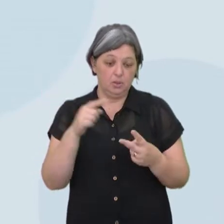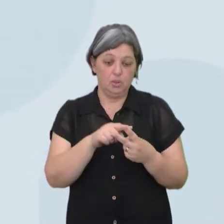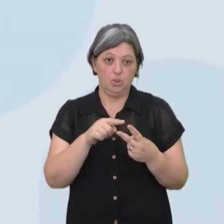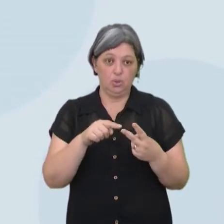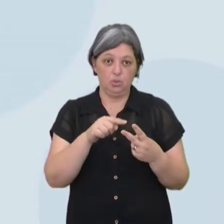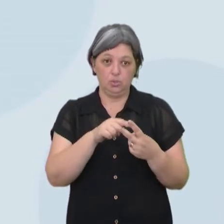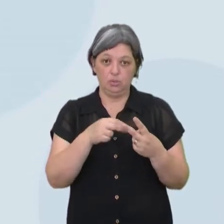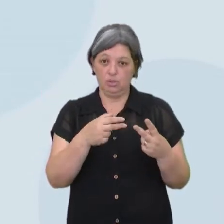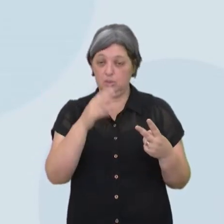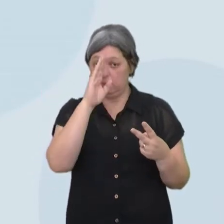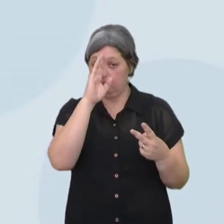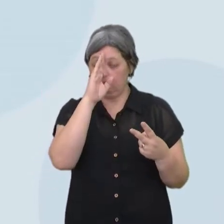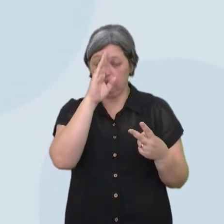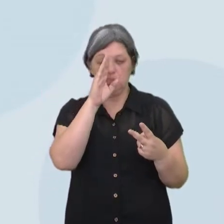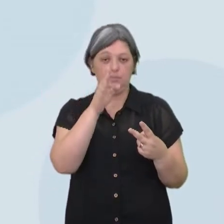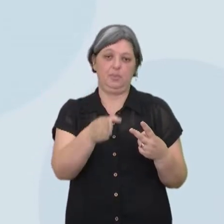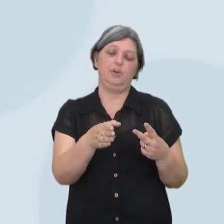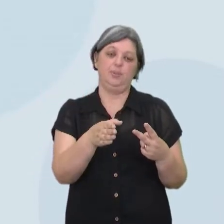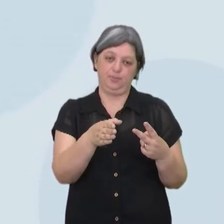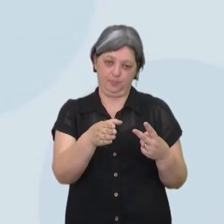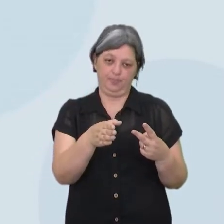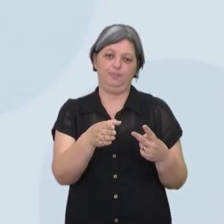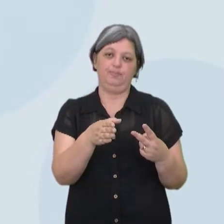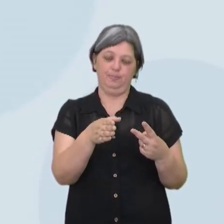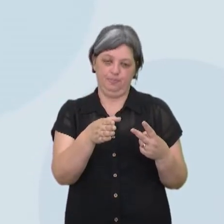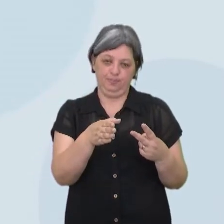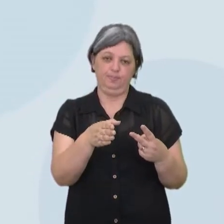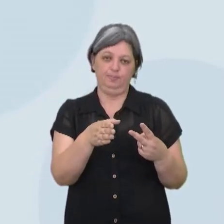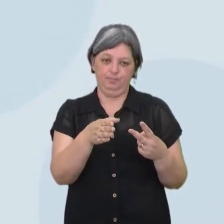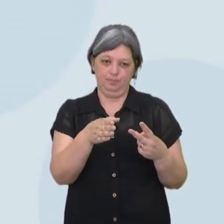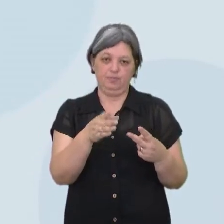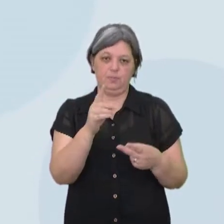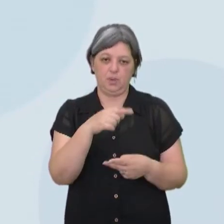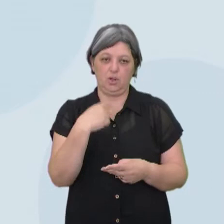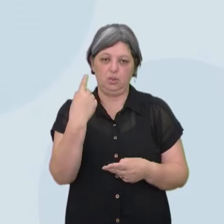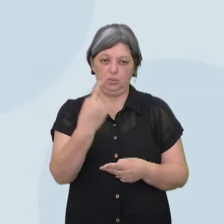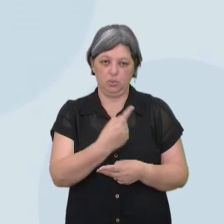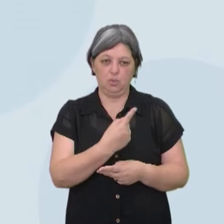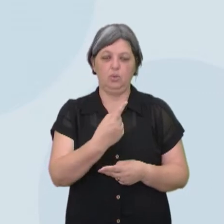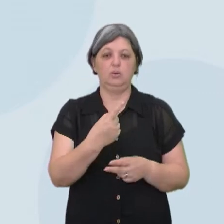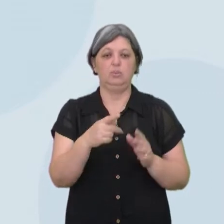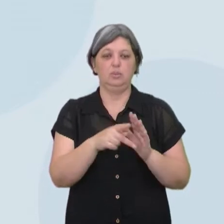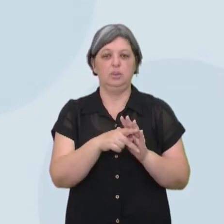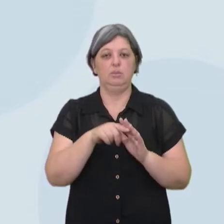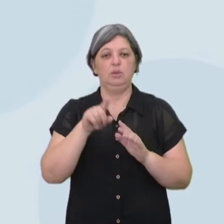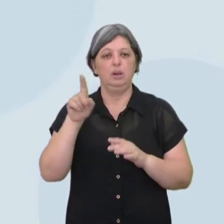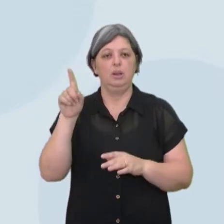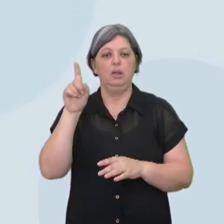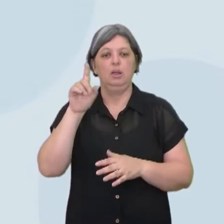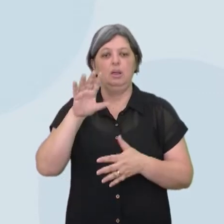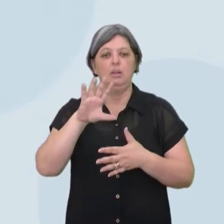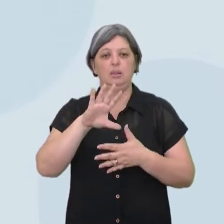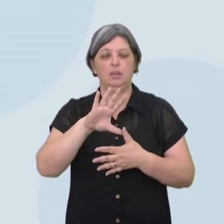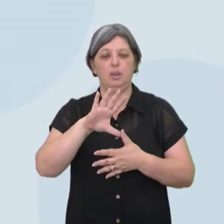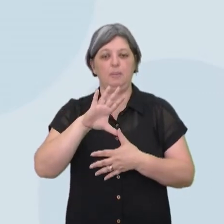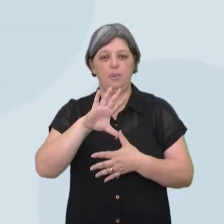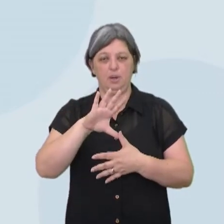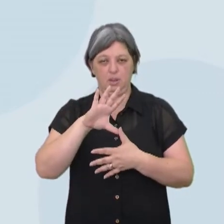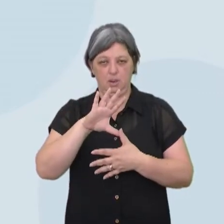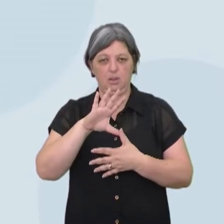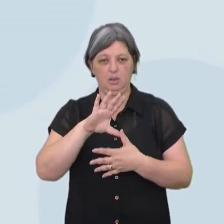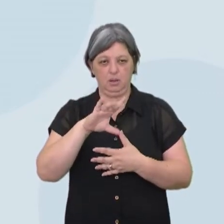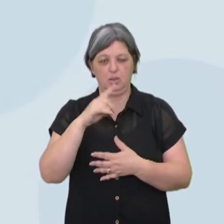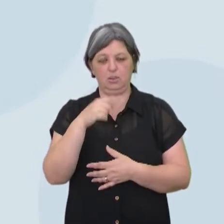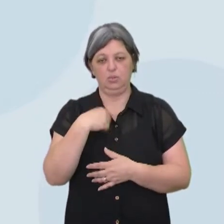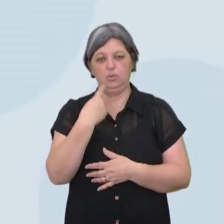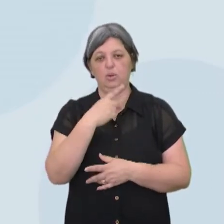pontos principais aí, né? Principalmente de nós aí, né? Americanos, no sentido de que, né, somos todos